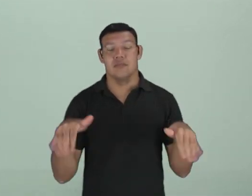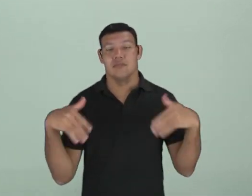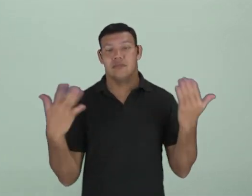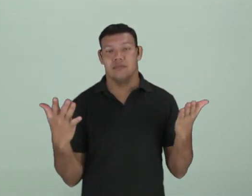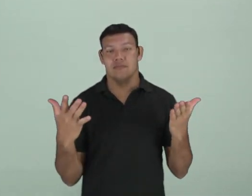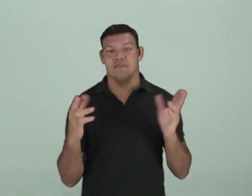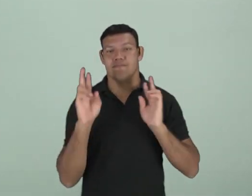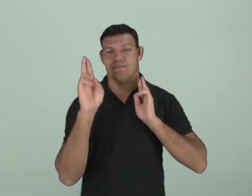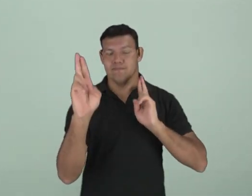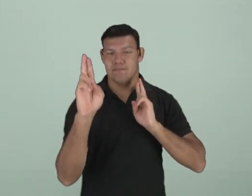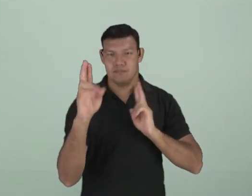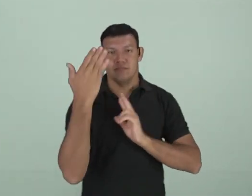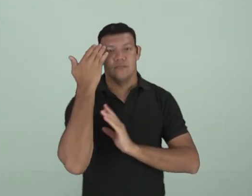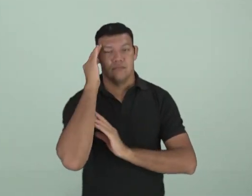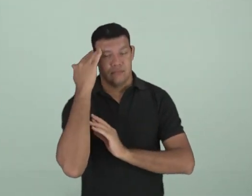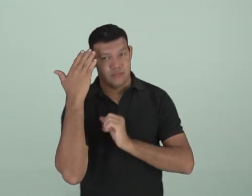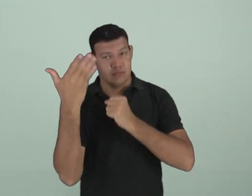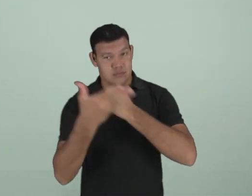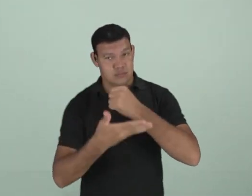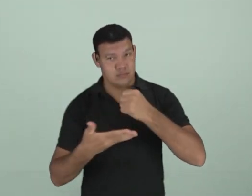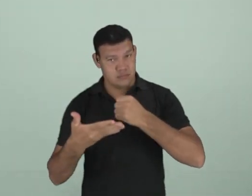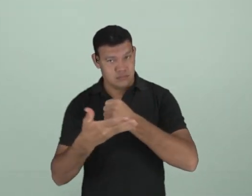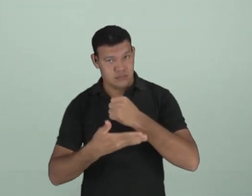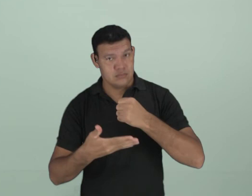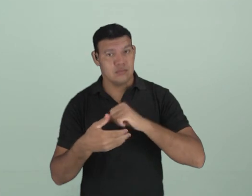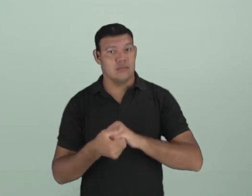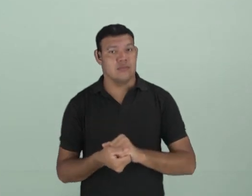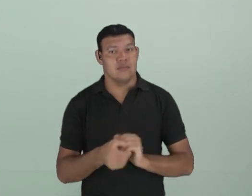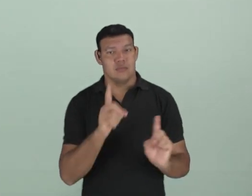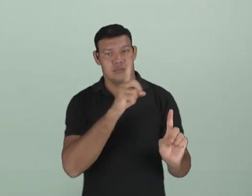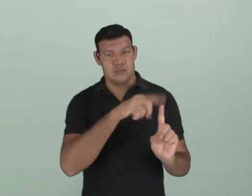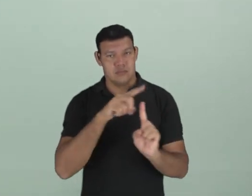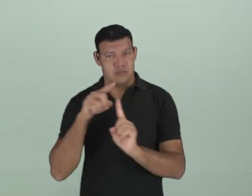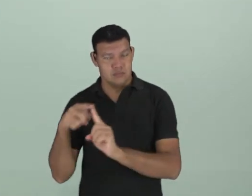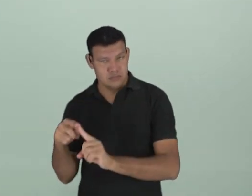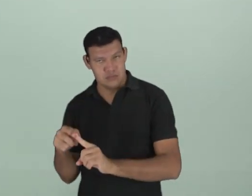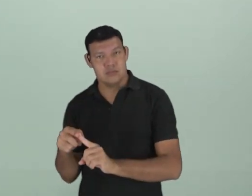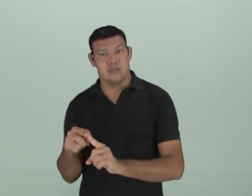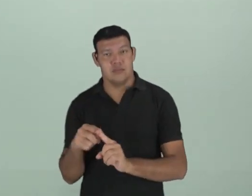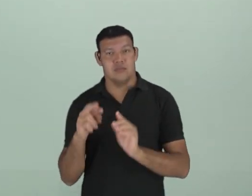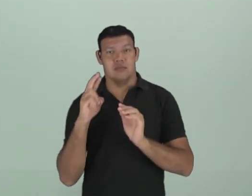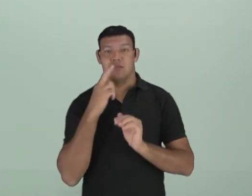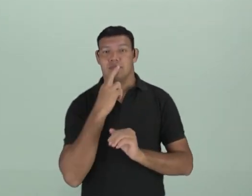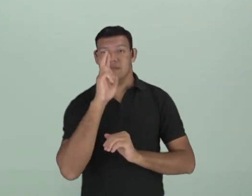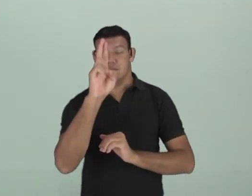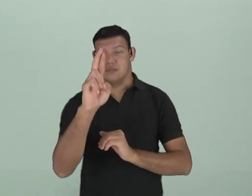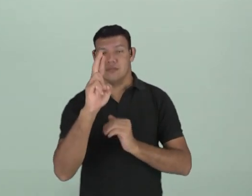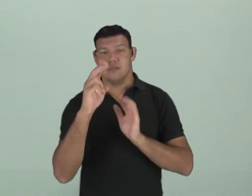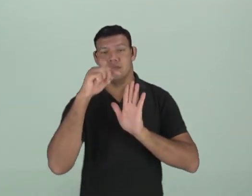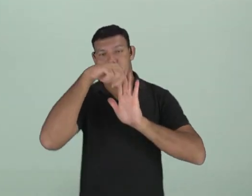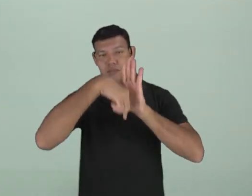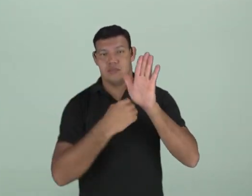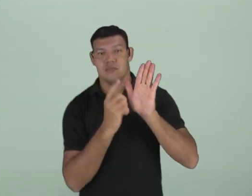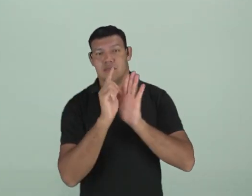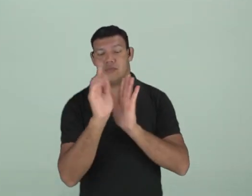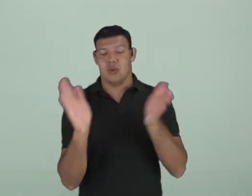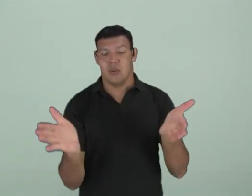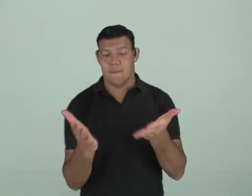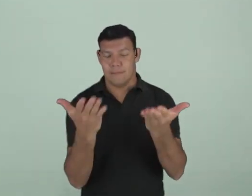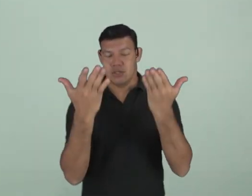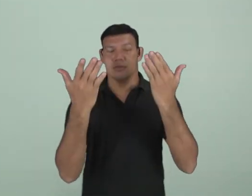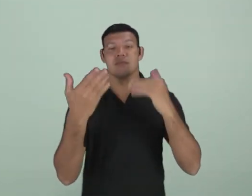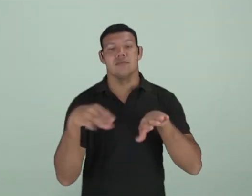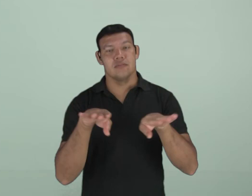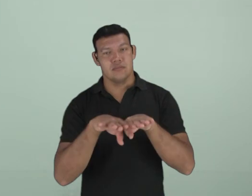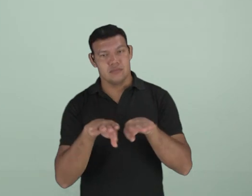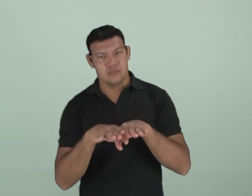bom? Então é isso, espero que vocês tenham compreendido aí basicamente os tipos de resposta imune, como é que a vacina ela